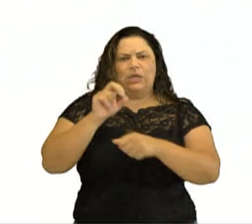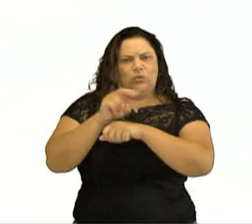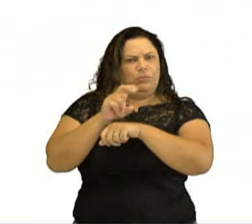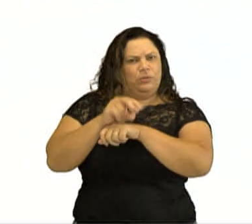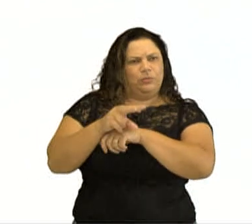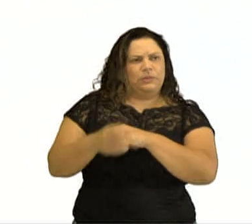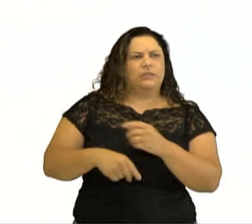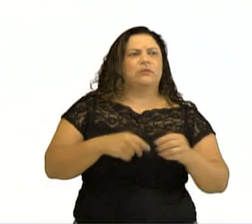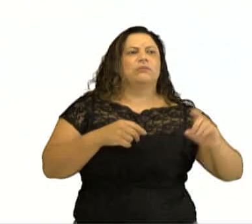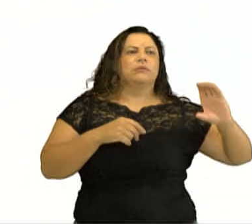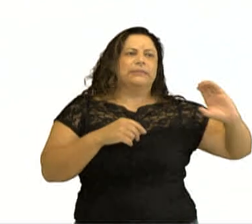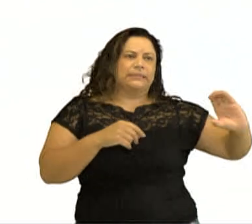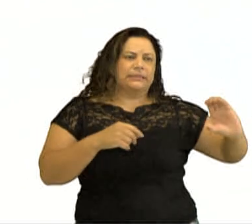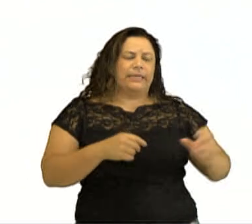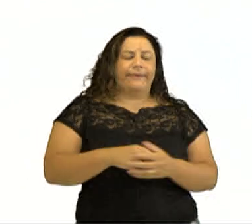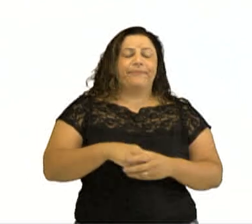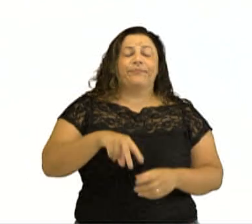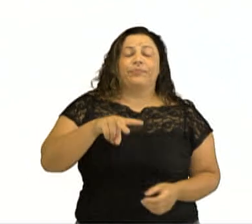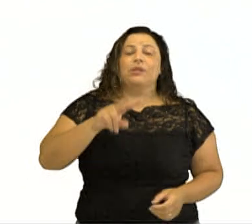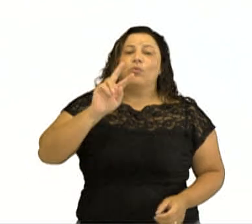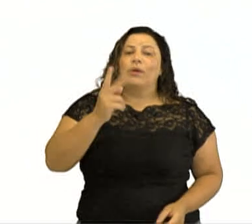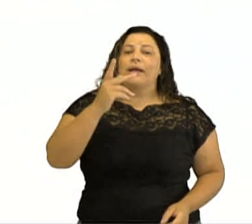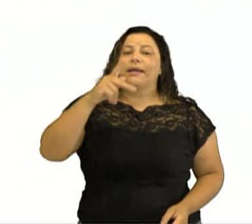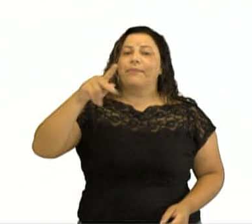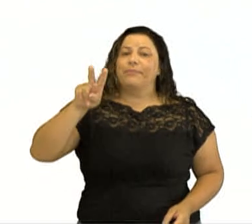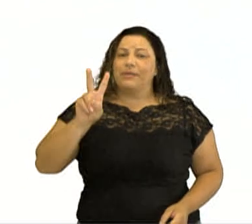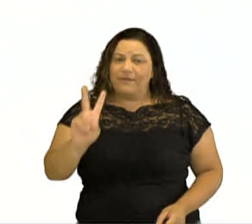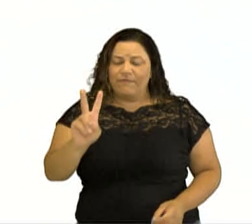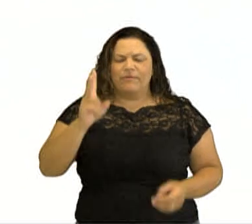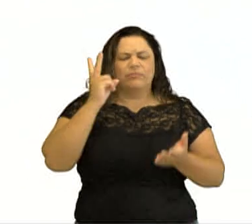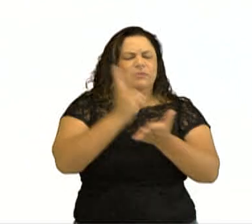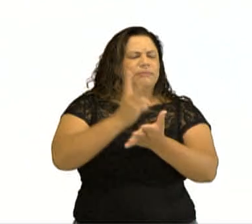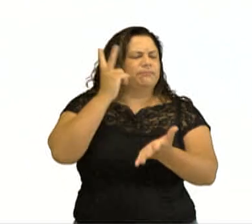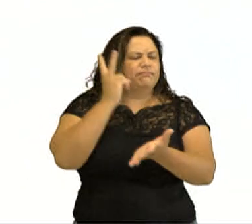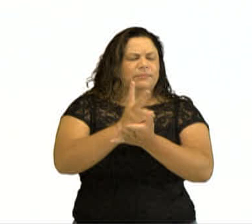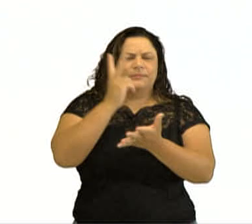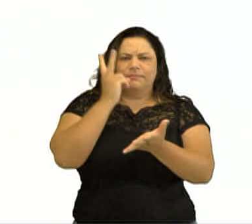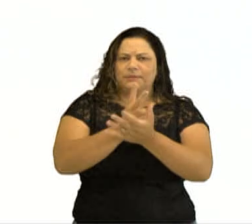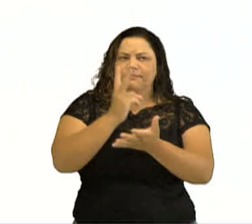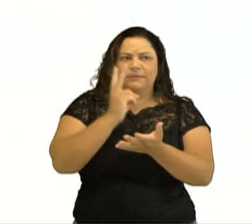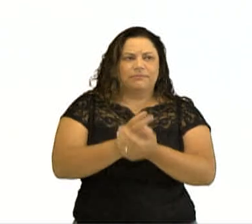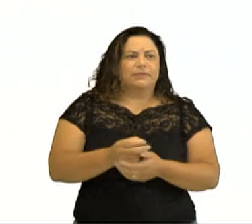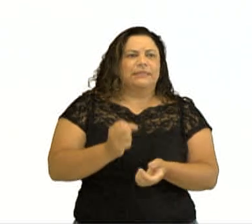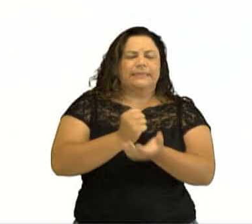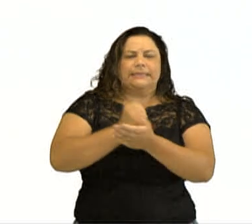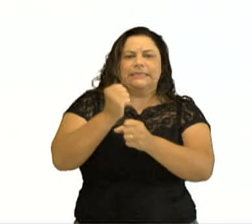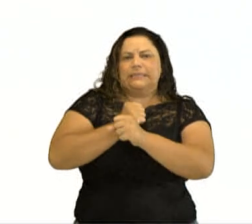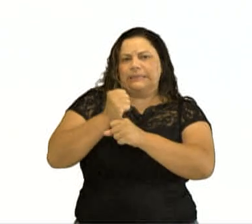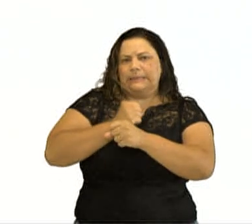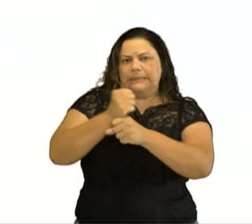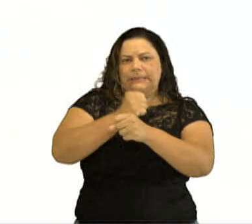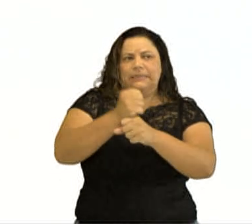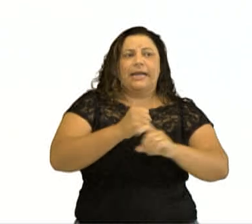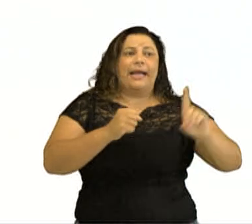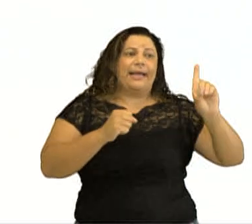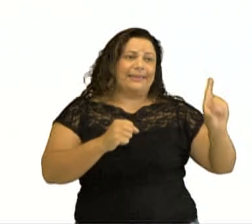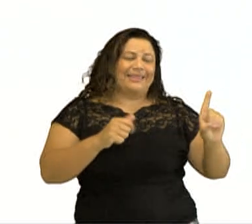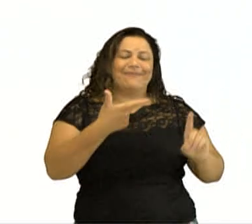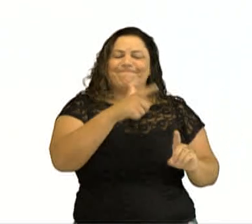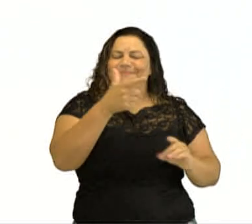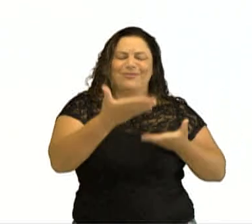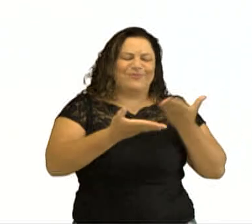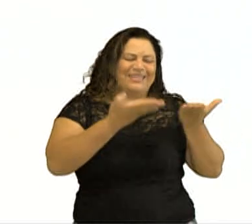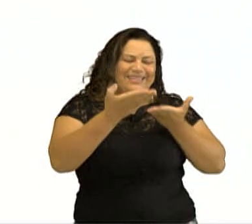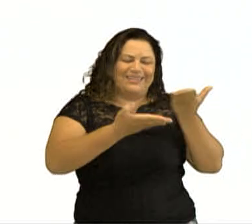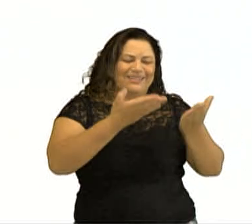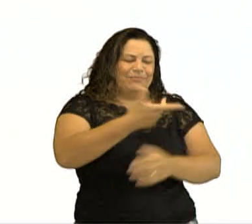o vírus HPV pode permanecer latente por vários anos. E letra D, não há tratamento nem vacina